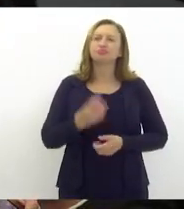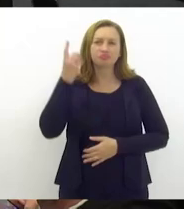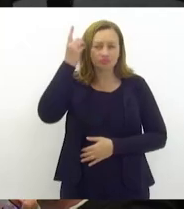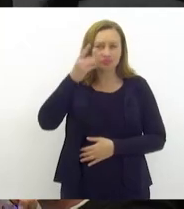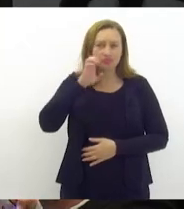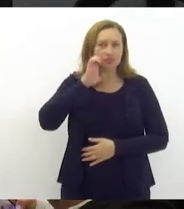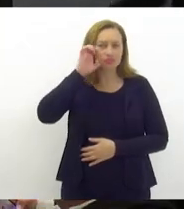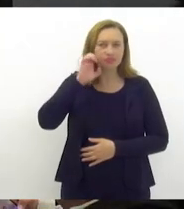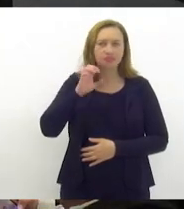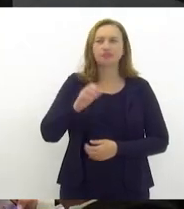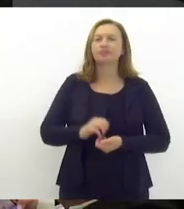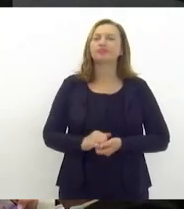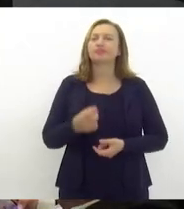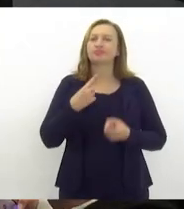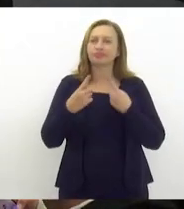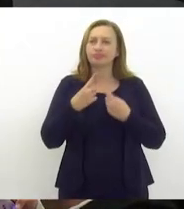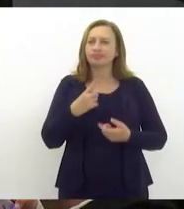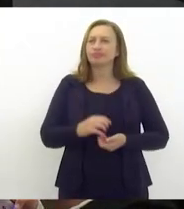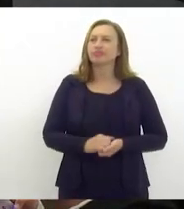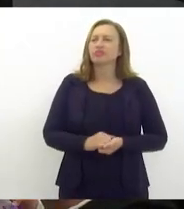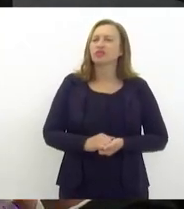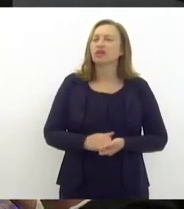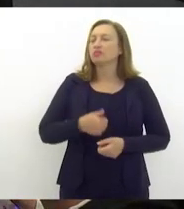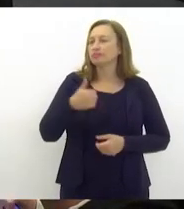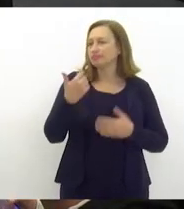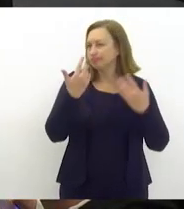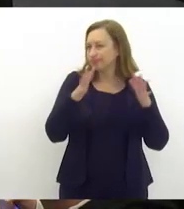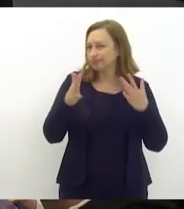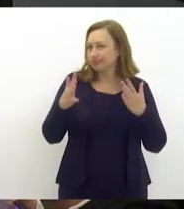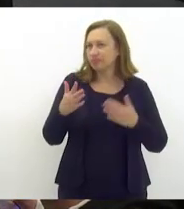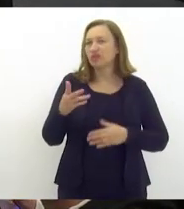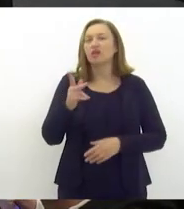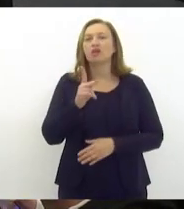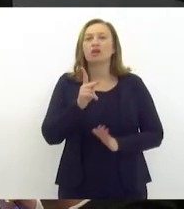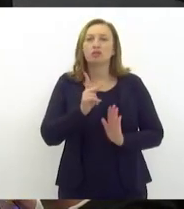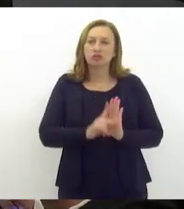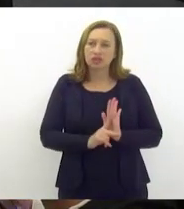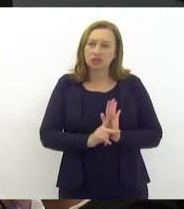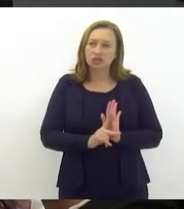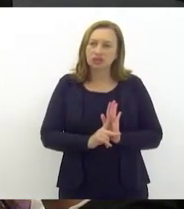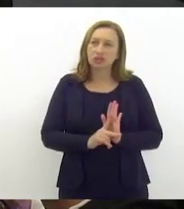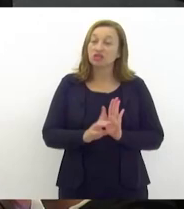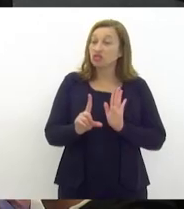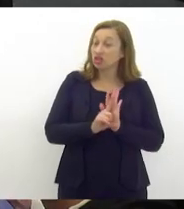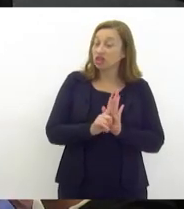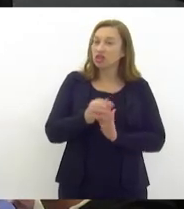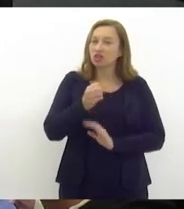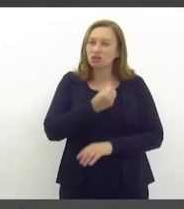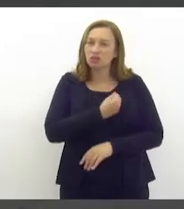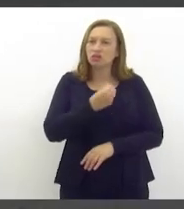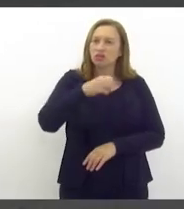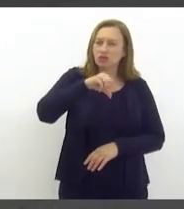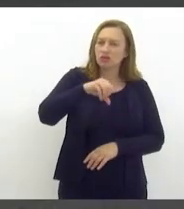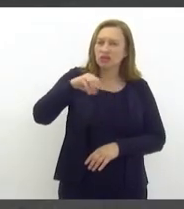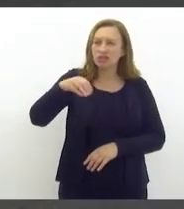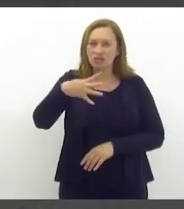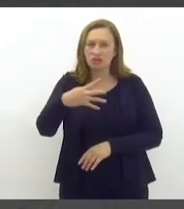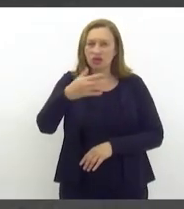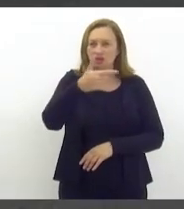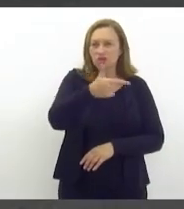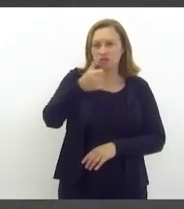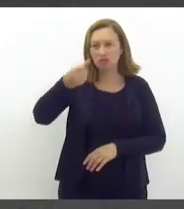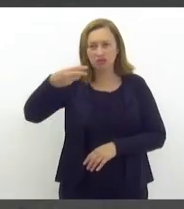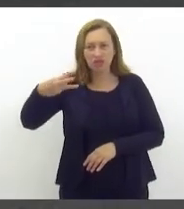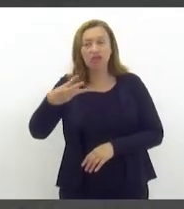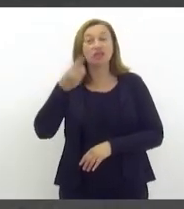Deputada Élika. Presidente. Obrigada. Primeiro, parabenizar o projeto de lei número 904/2023,